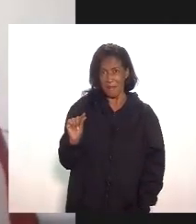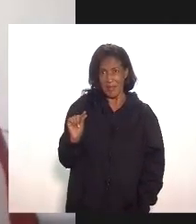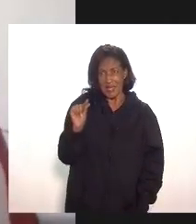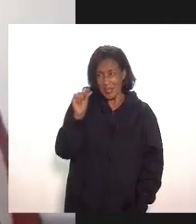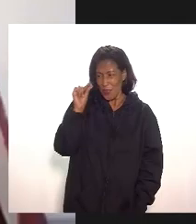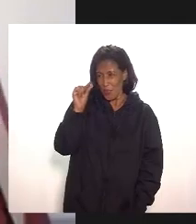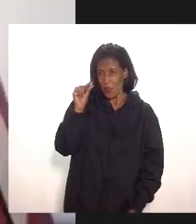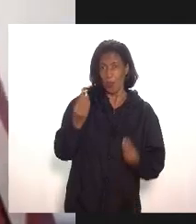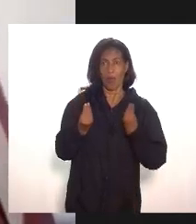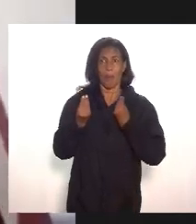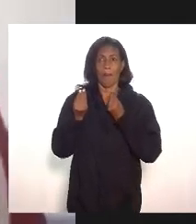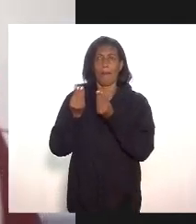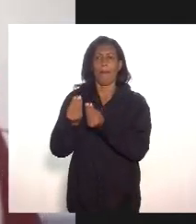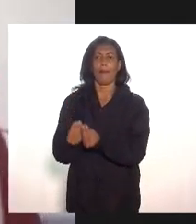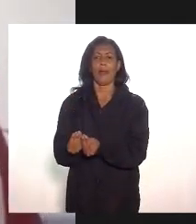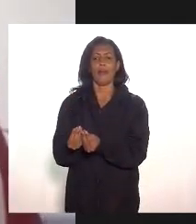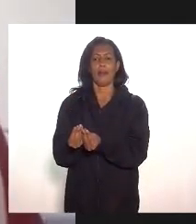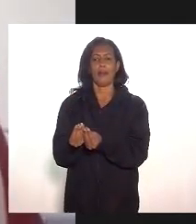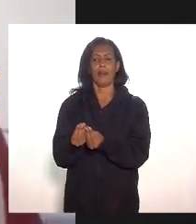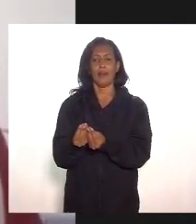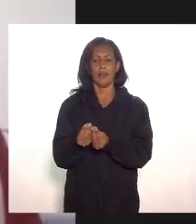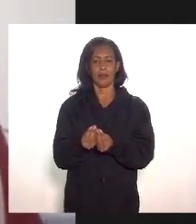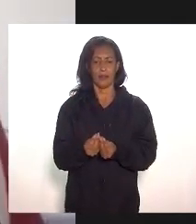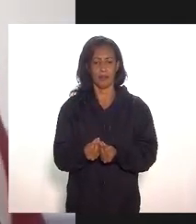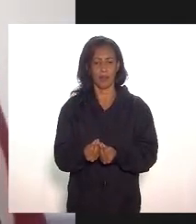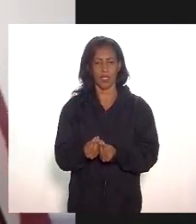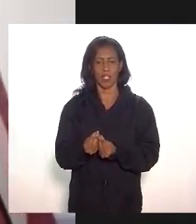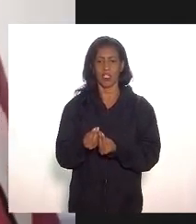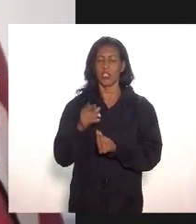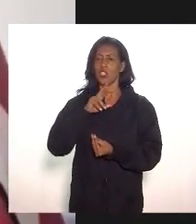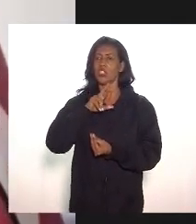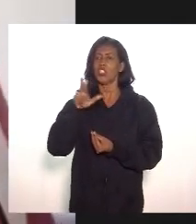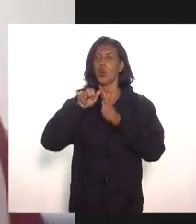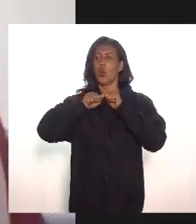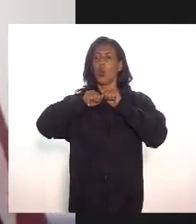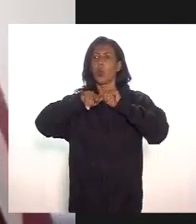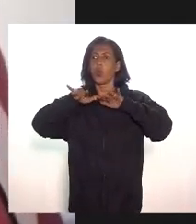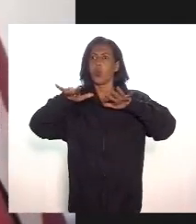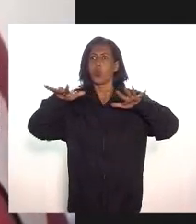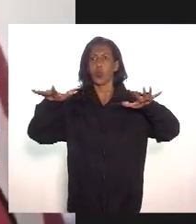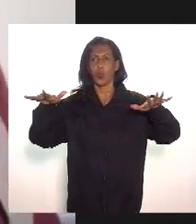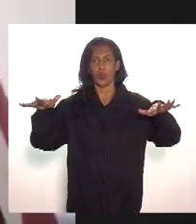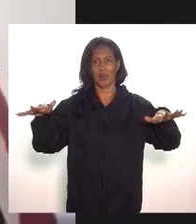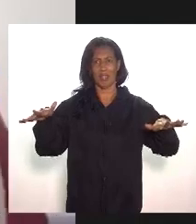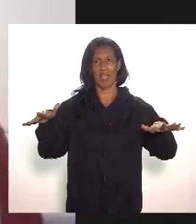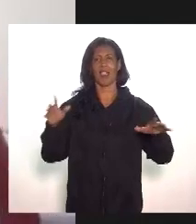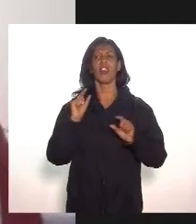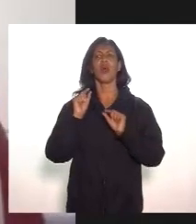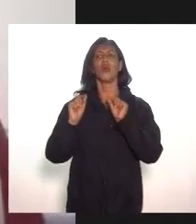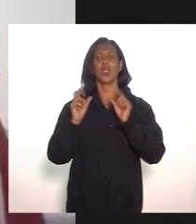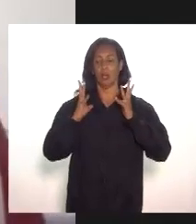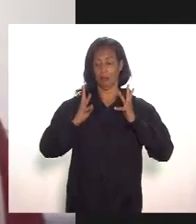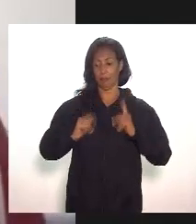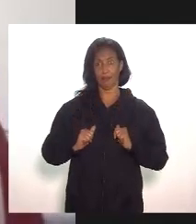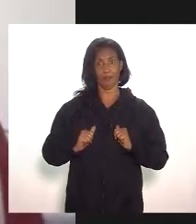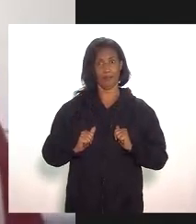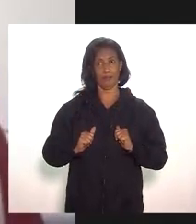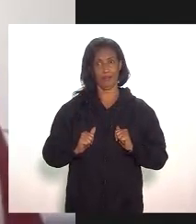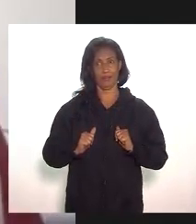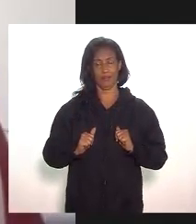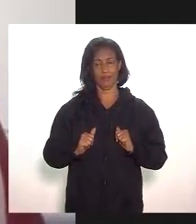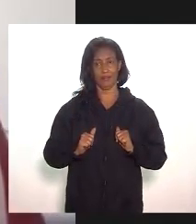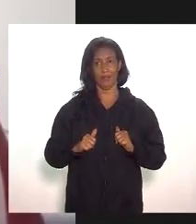de tentativa de não contaminação em massa é justamente a higienização. Então,